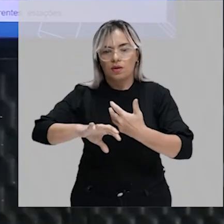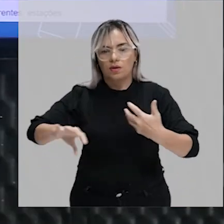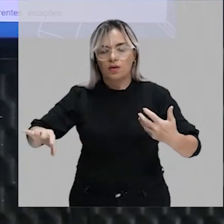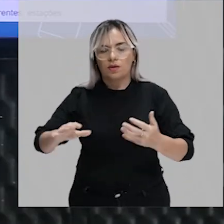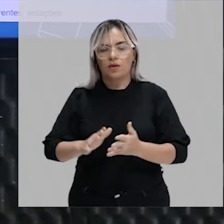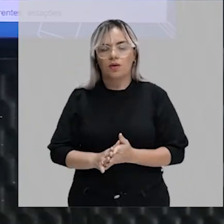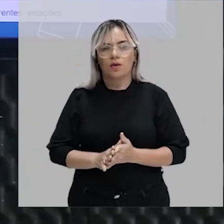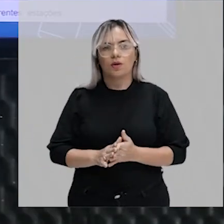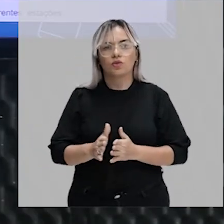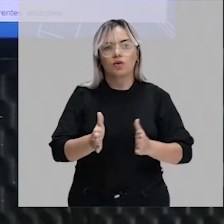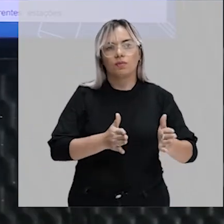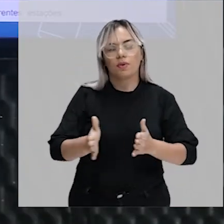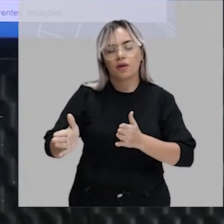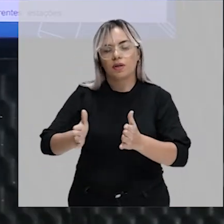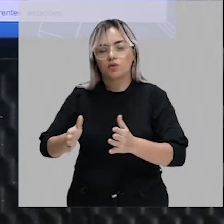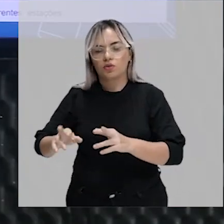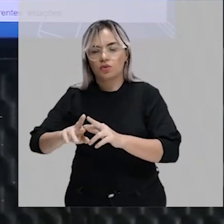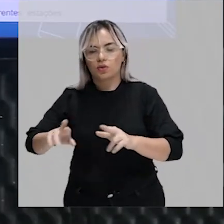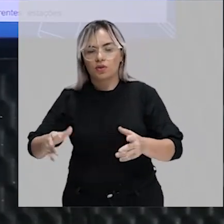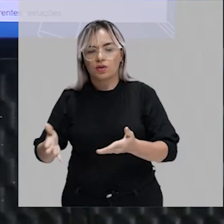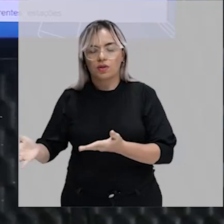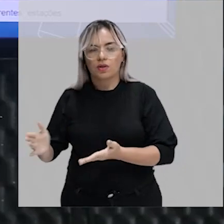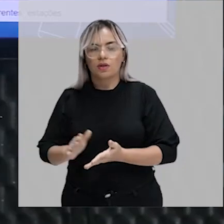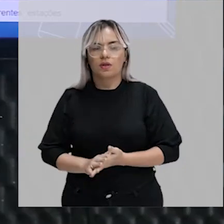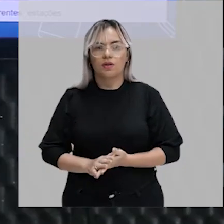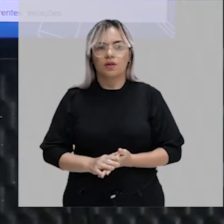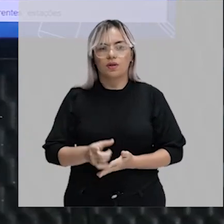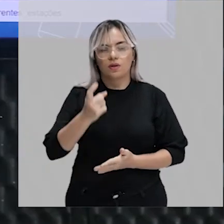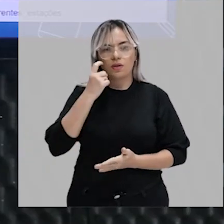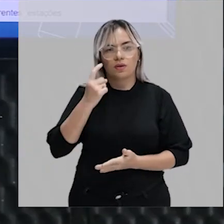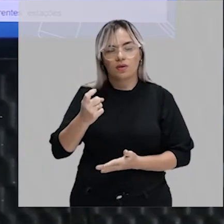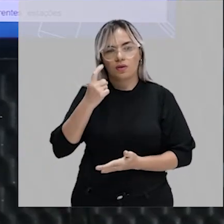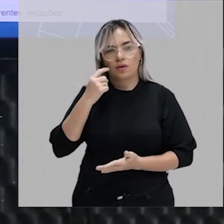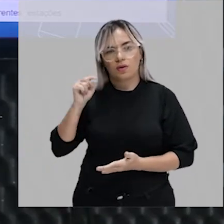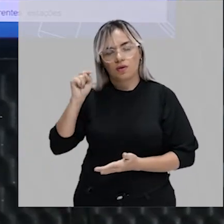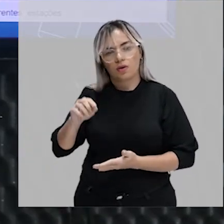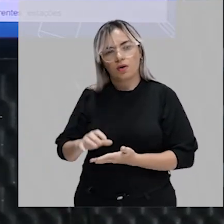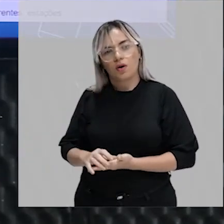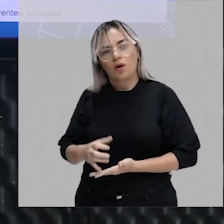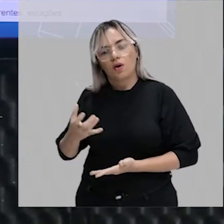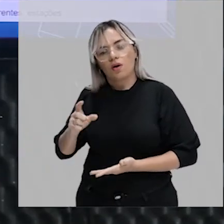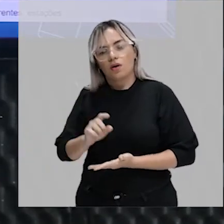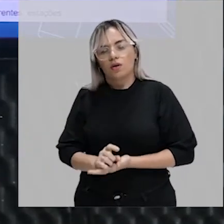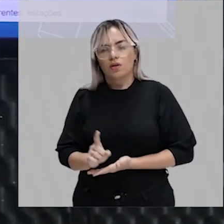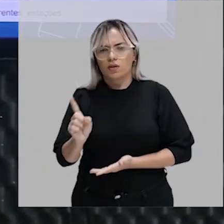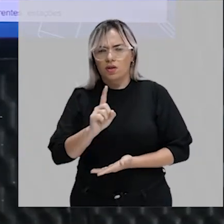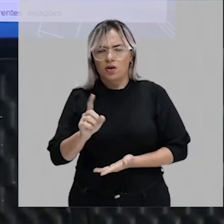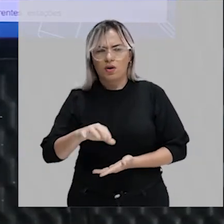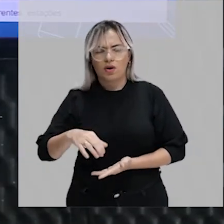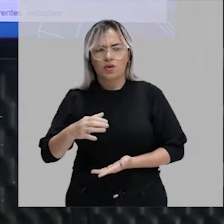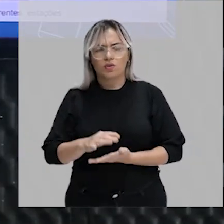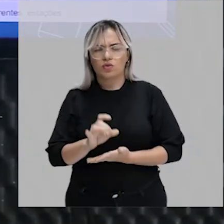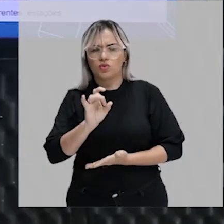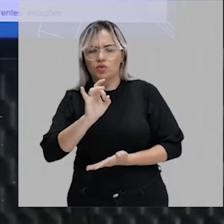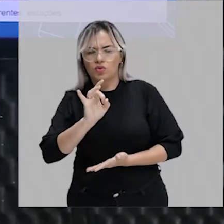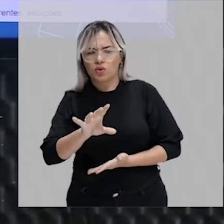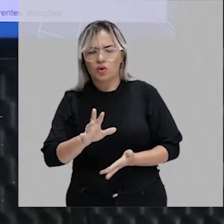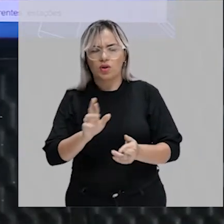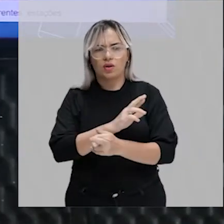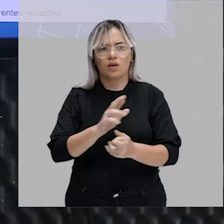isolamento sazonal, pessoal, é interessante a gente levar em consideração que ele não acontece apenas com